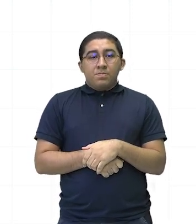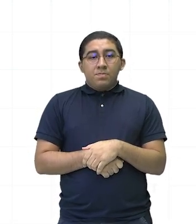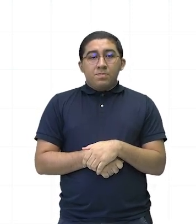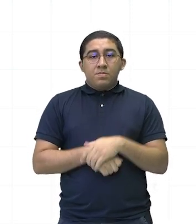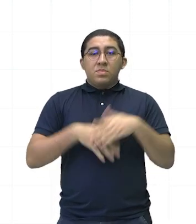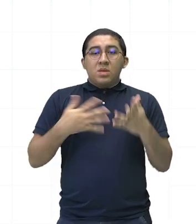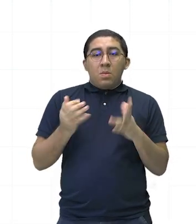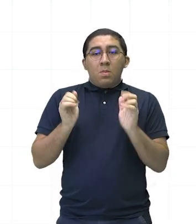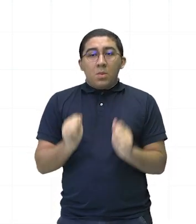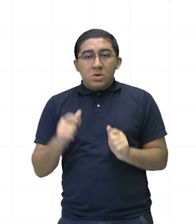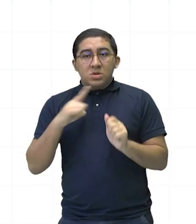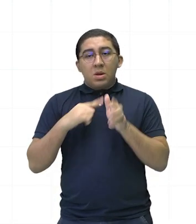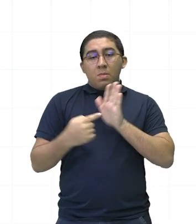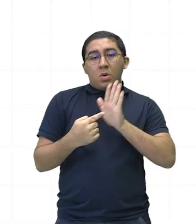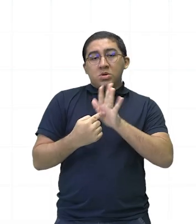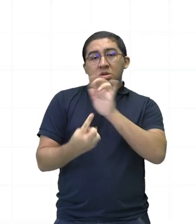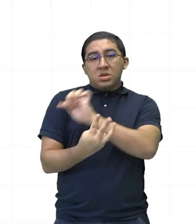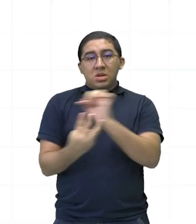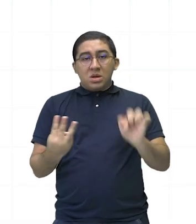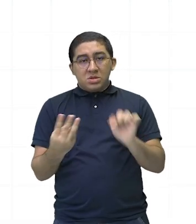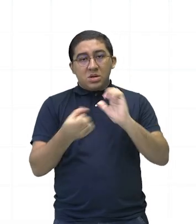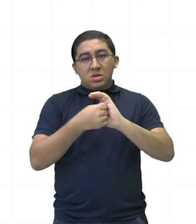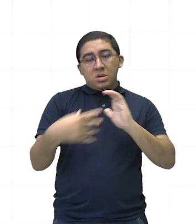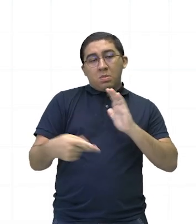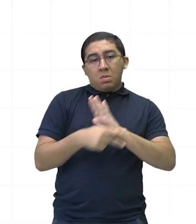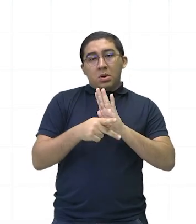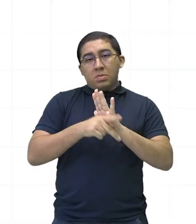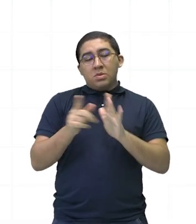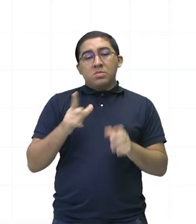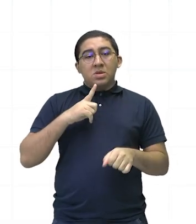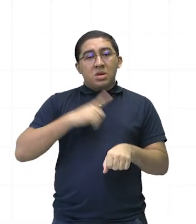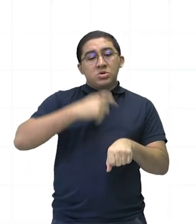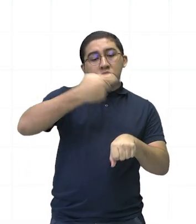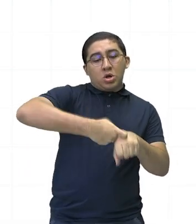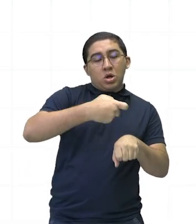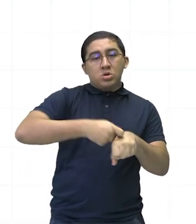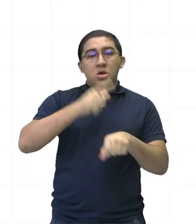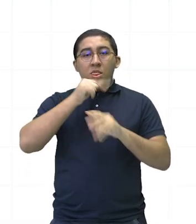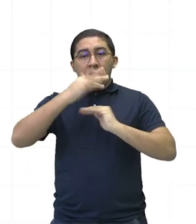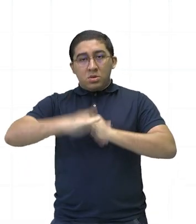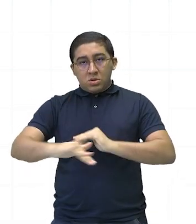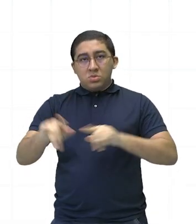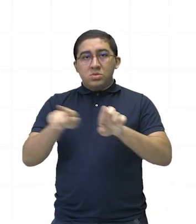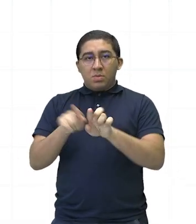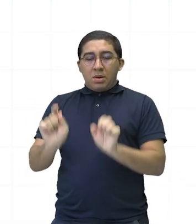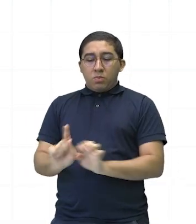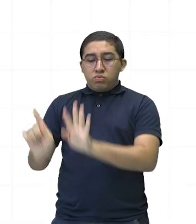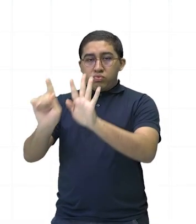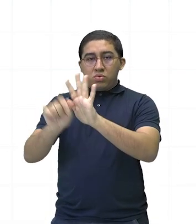ela pode apresentar 3 estados físicos: sólido, líquido e gasoso.